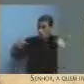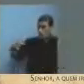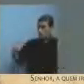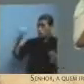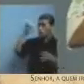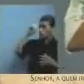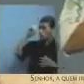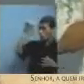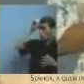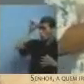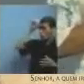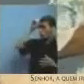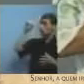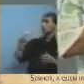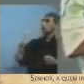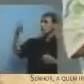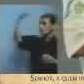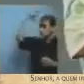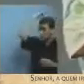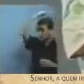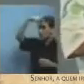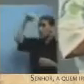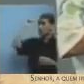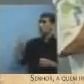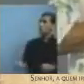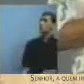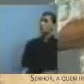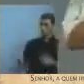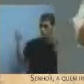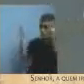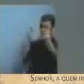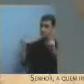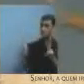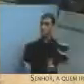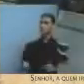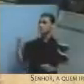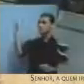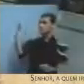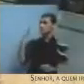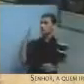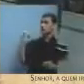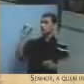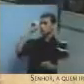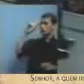Ele mesmo diz, como meu Pai me enviou, São João capítulo 20, eu também vos envio,